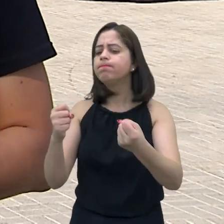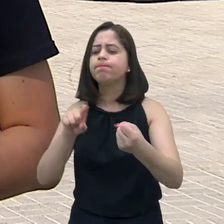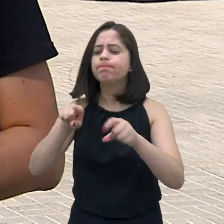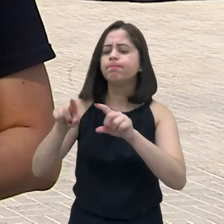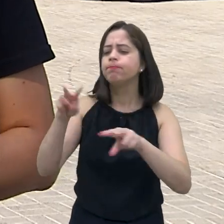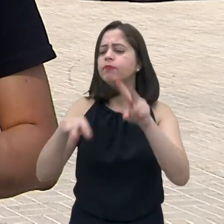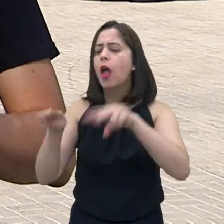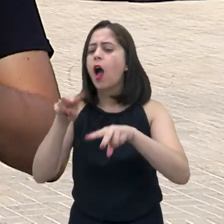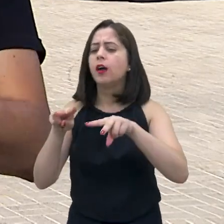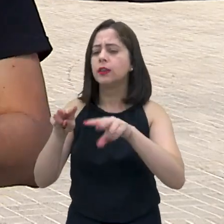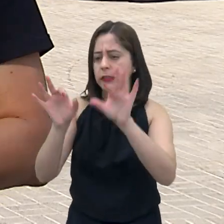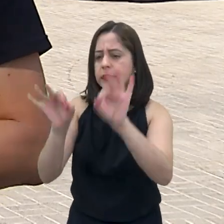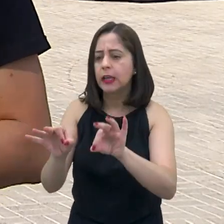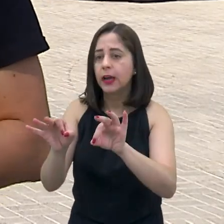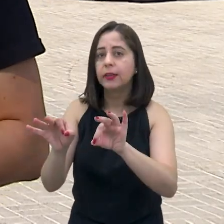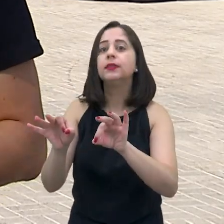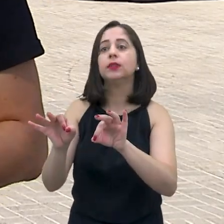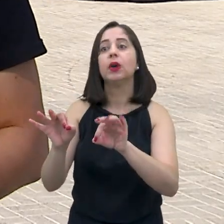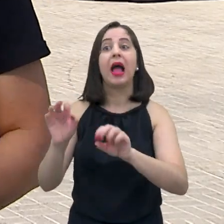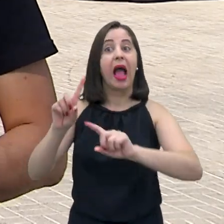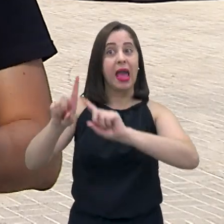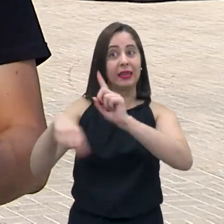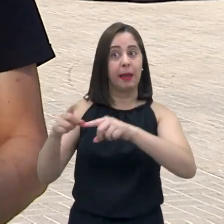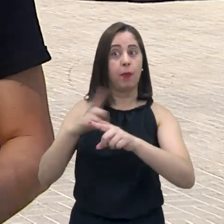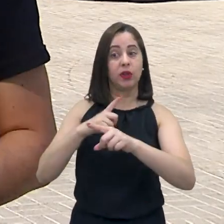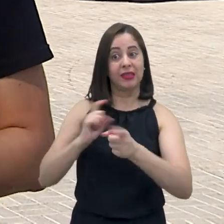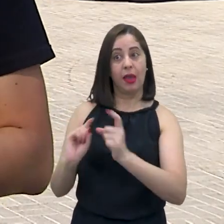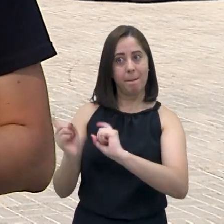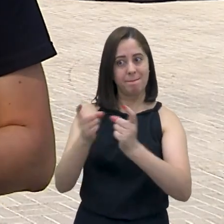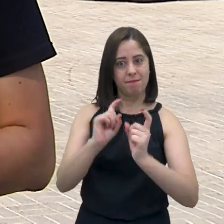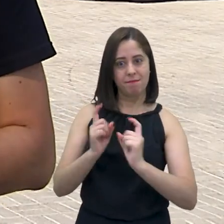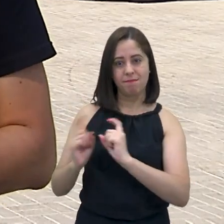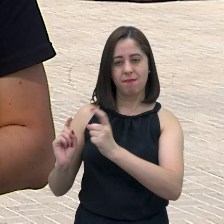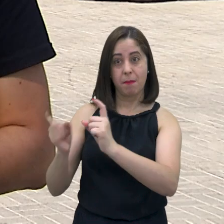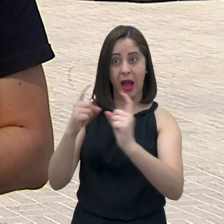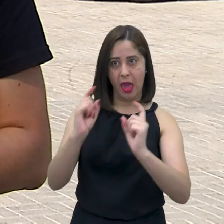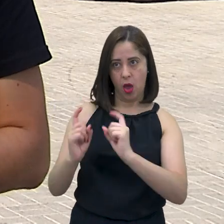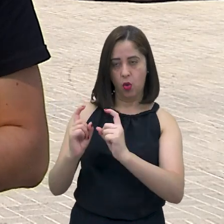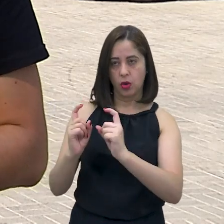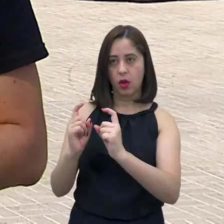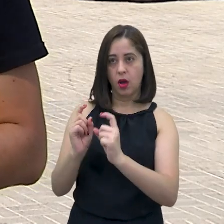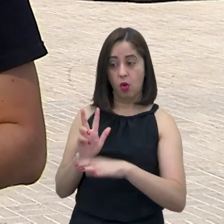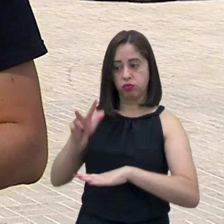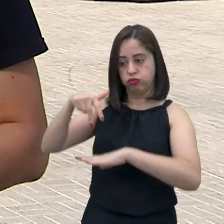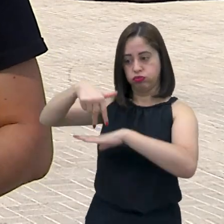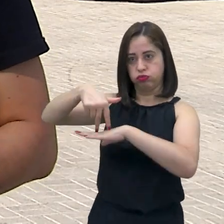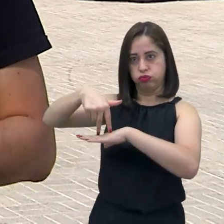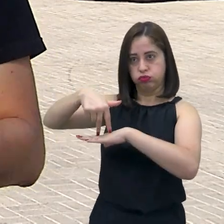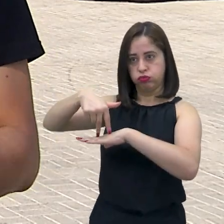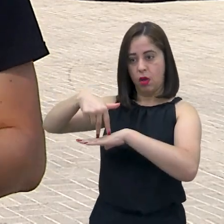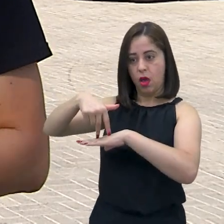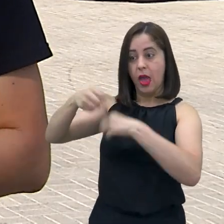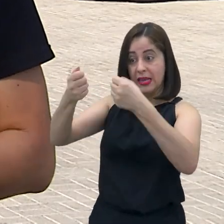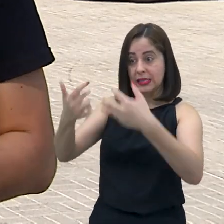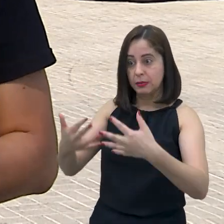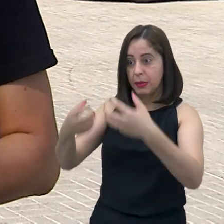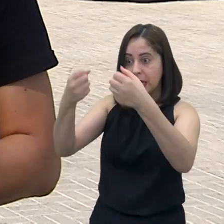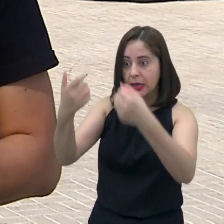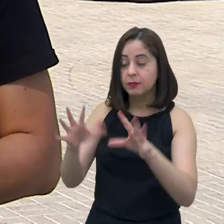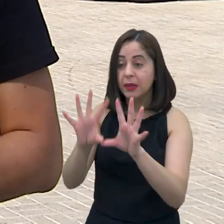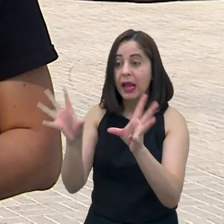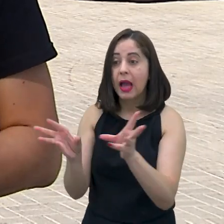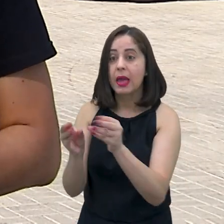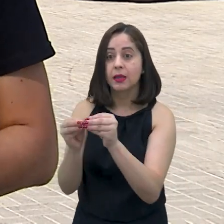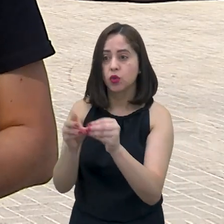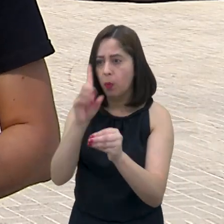equipar. Posterior é feito um briefing ali com o líder daquele grupamento, onde vai ser emanado as